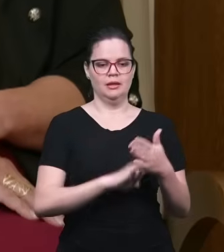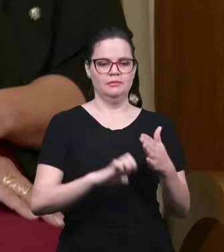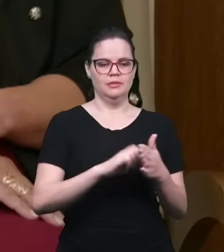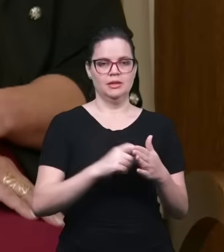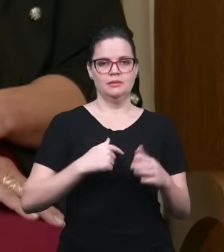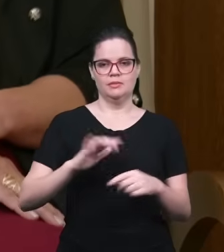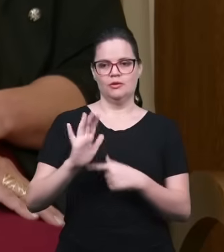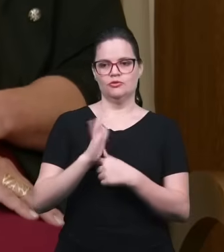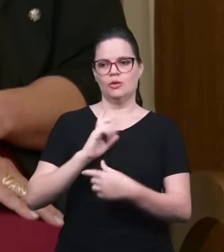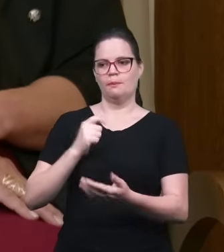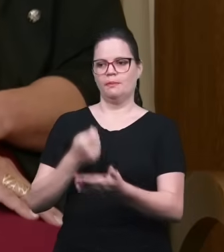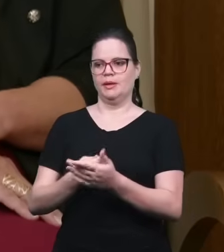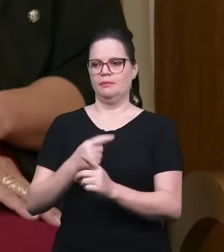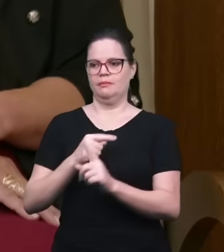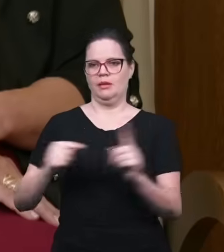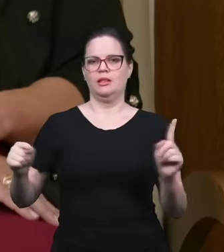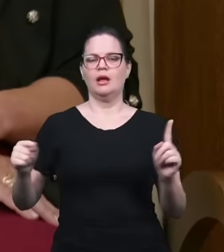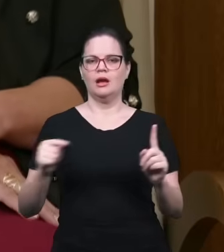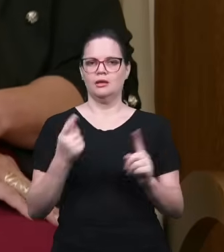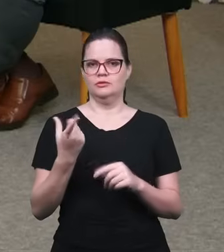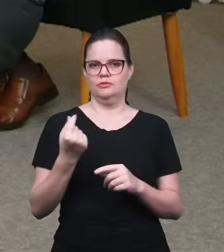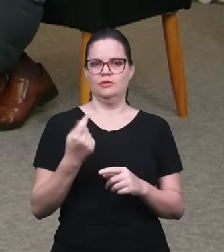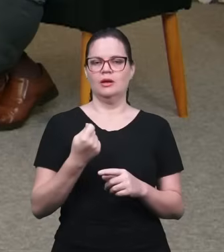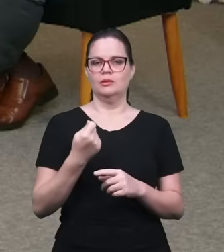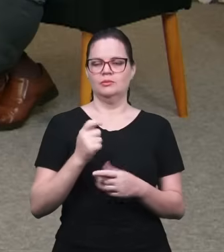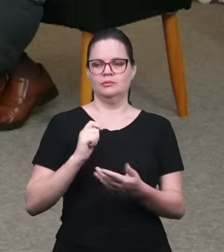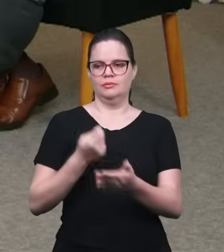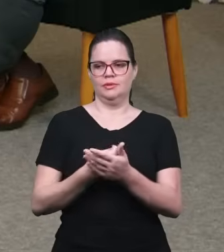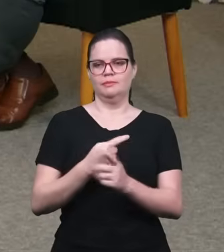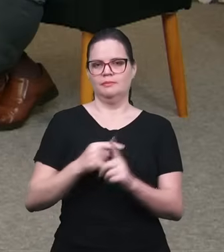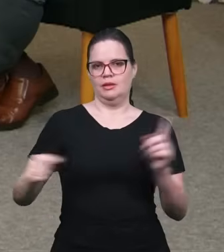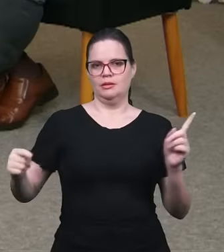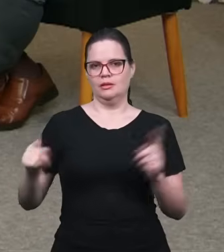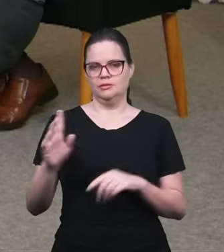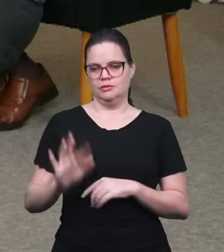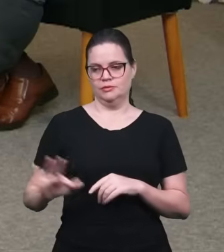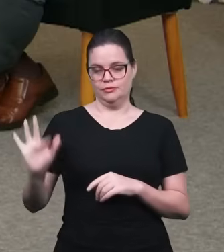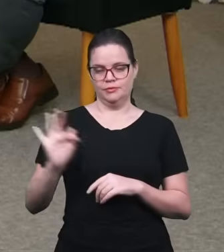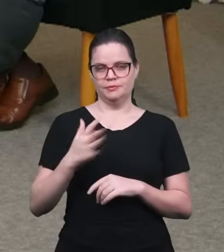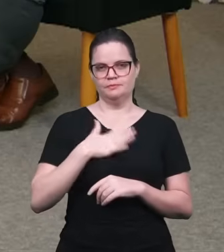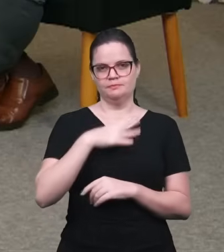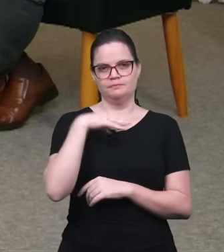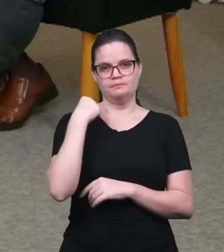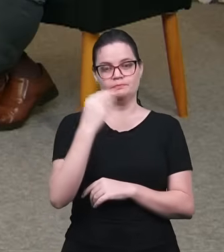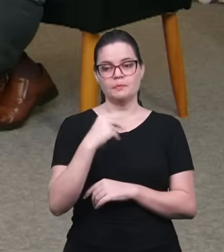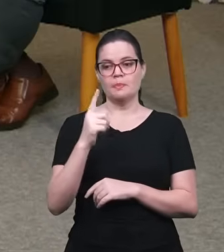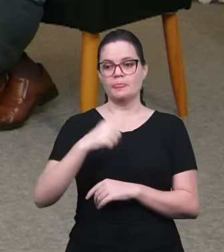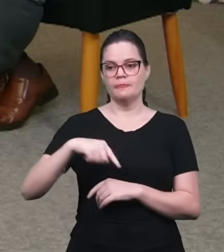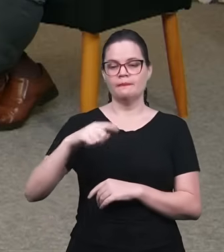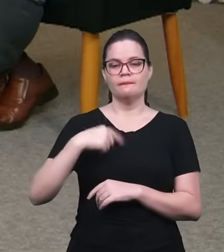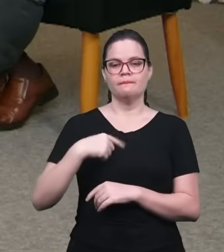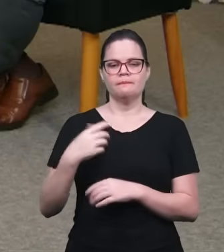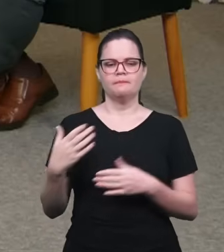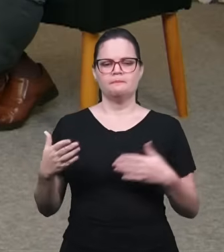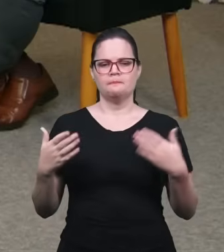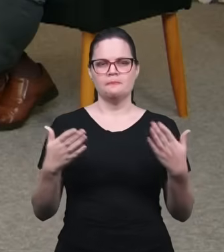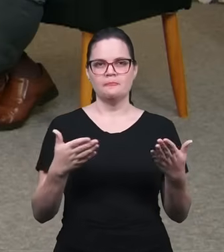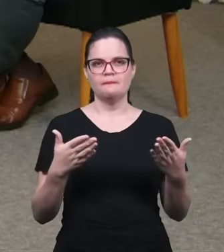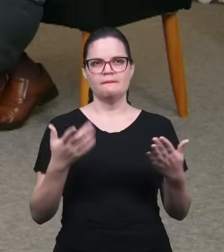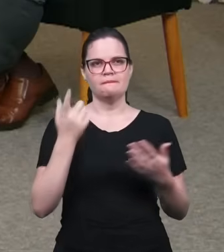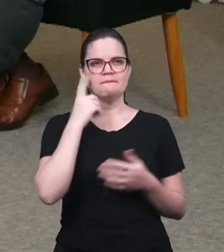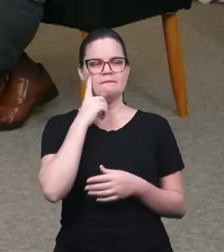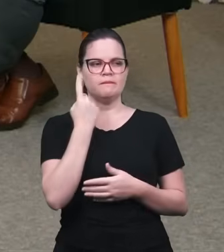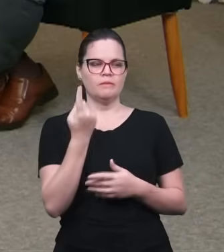pagar metade da faculdade, foi uma grande experiência. E quando nós entramos nesse ambiente, nós nos preocupamos como que vai ser, porque meio de